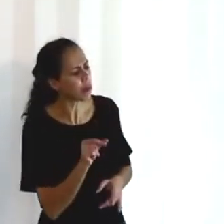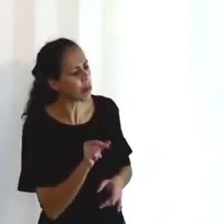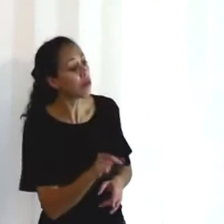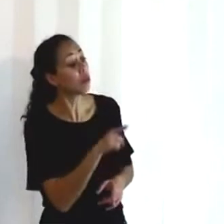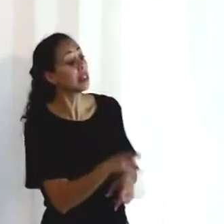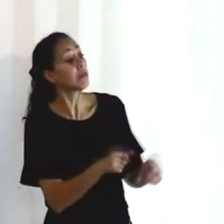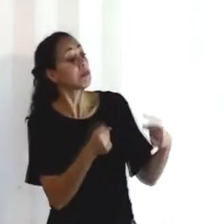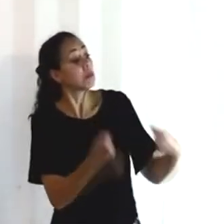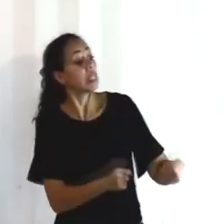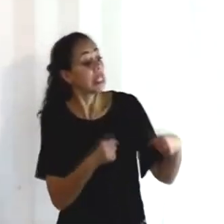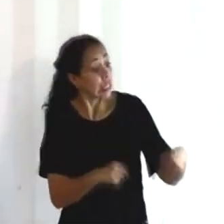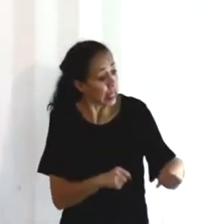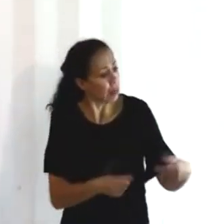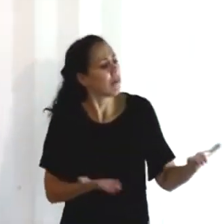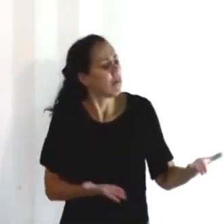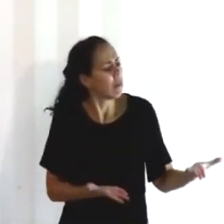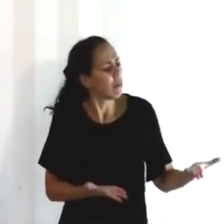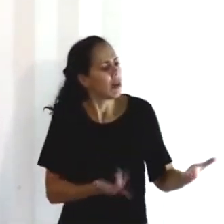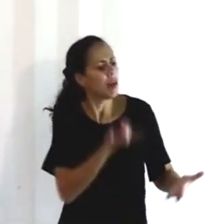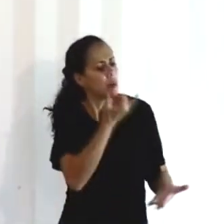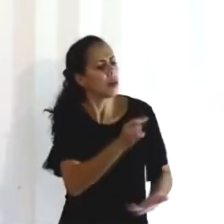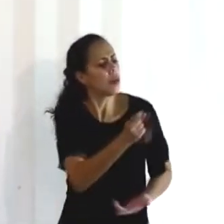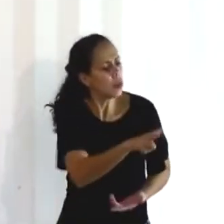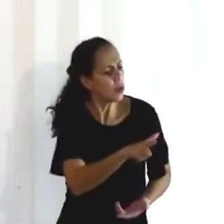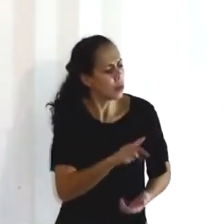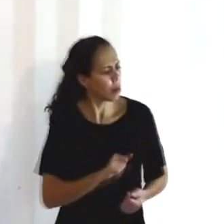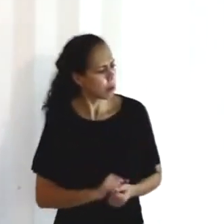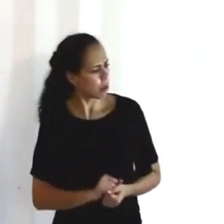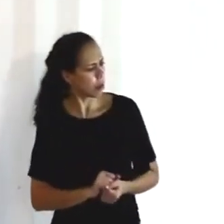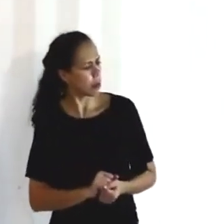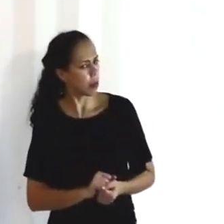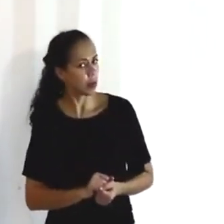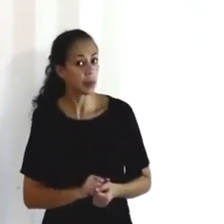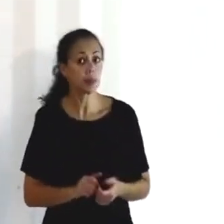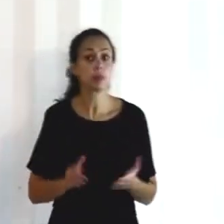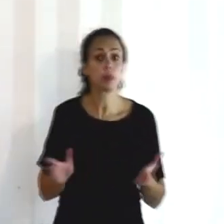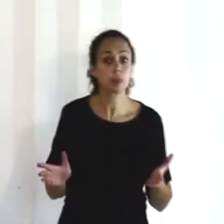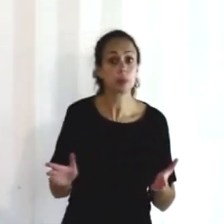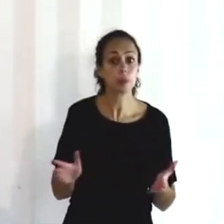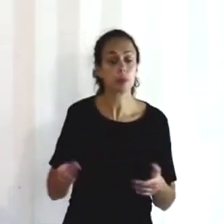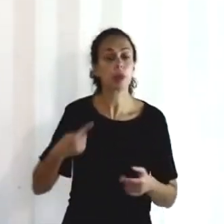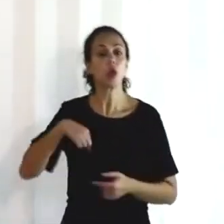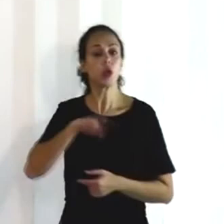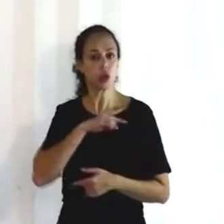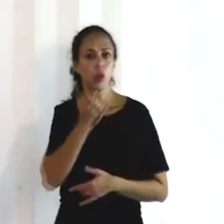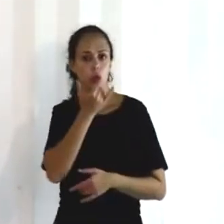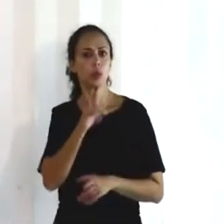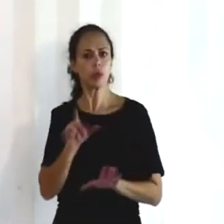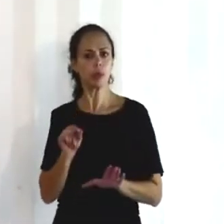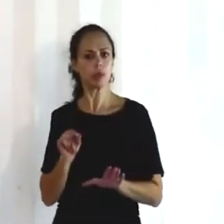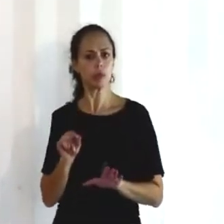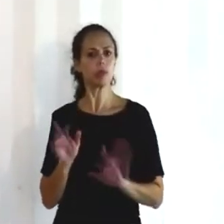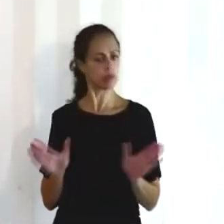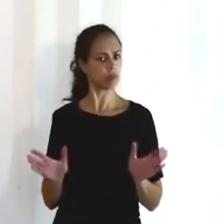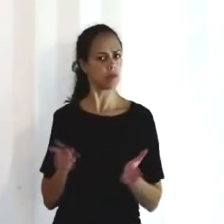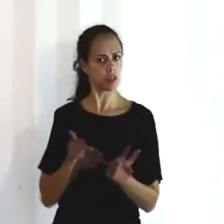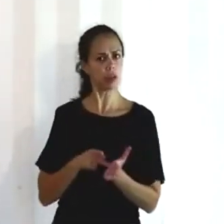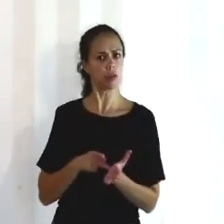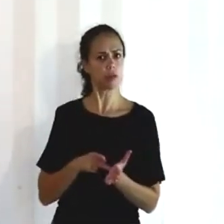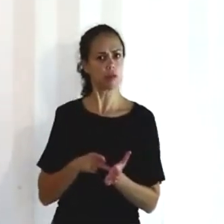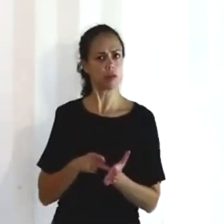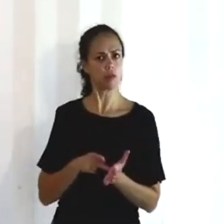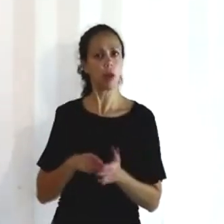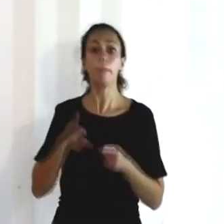é, nós temos de perdoar, porque somos perdoados, mas para sermos perdoados